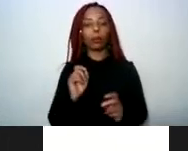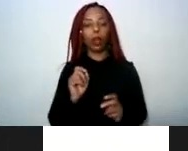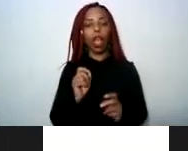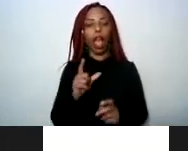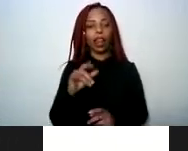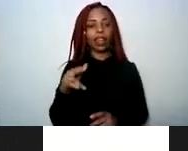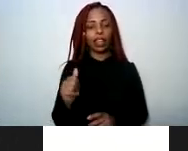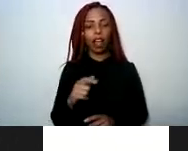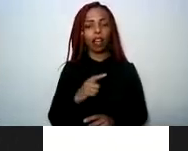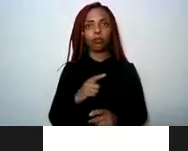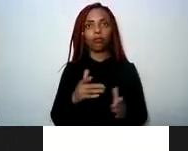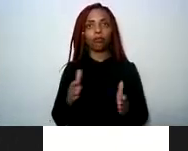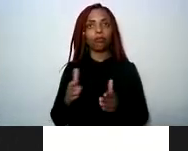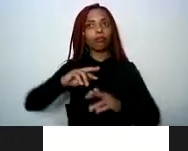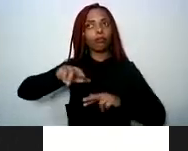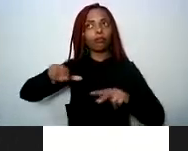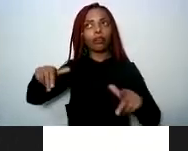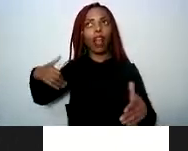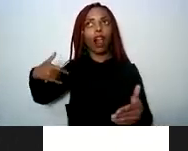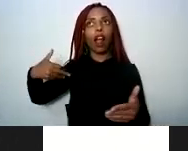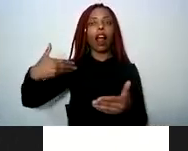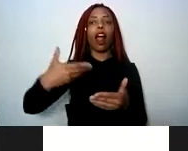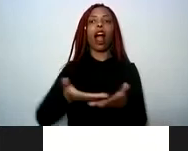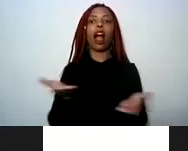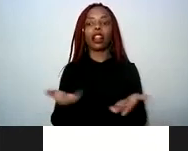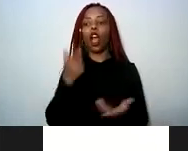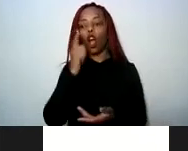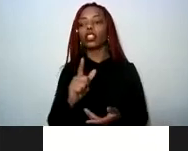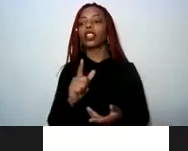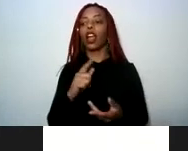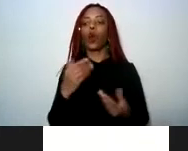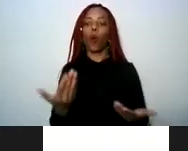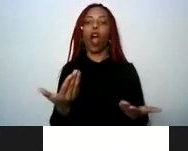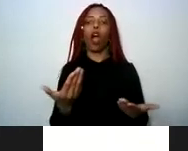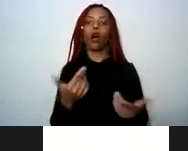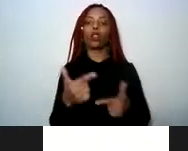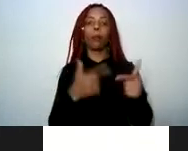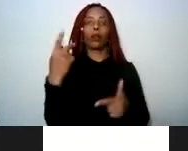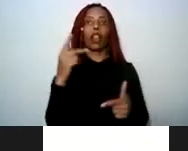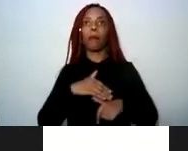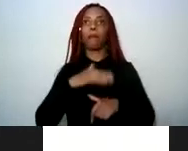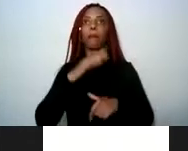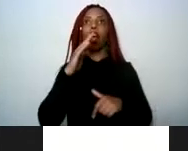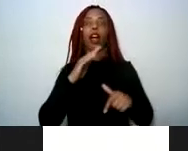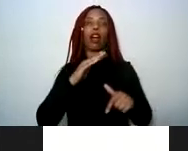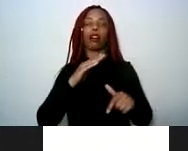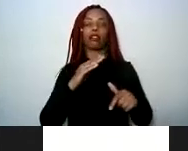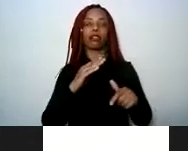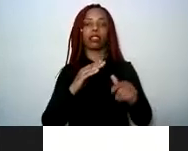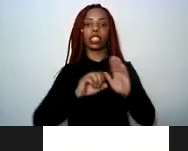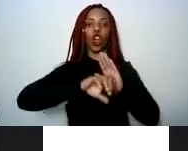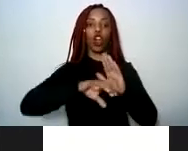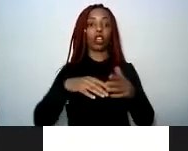até chegar nas suas obras mais icônicas mesmo a obra do prisma em concreto lá de